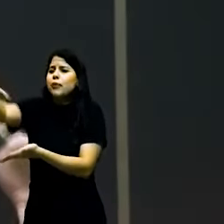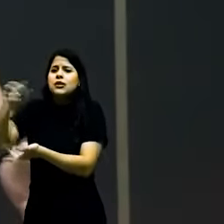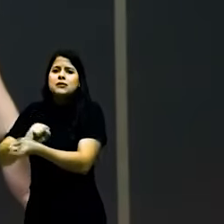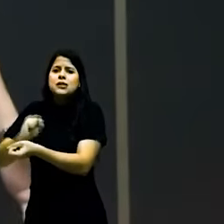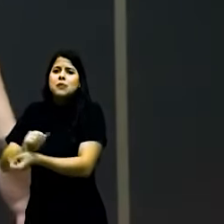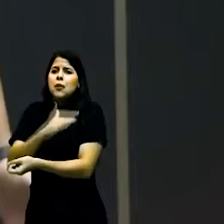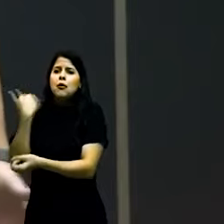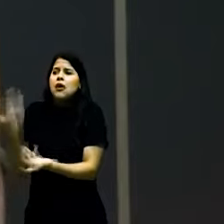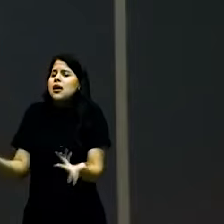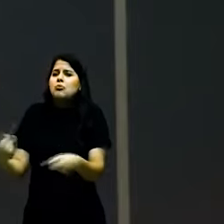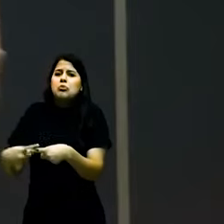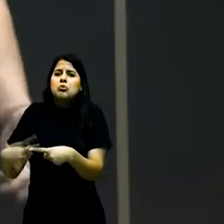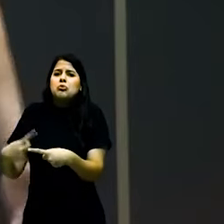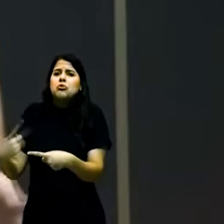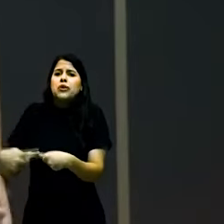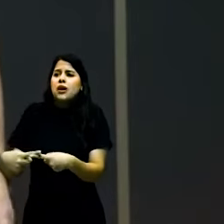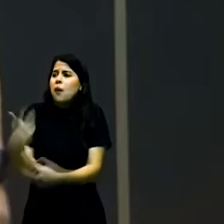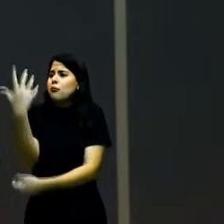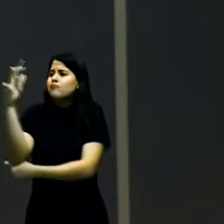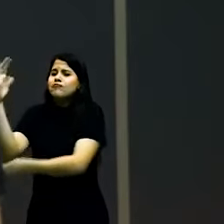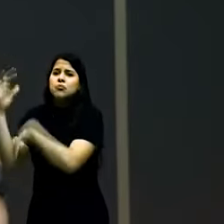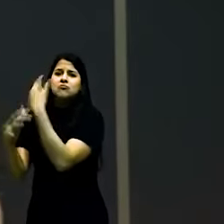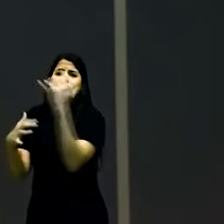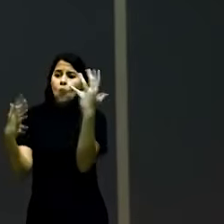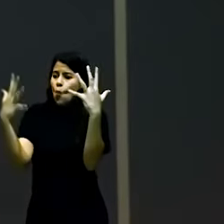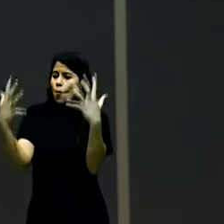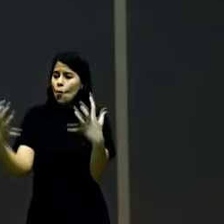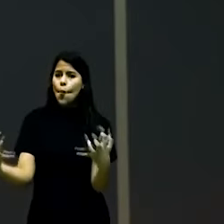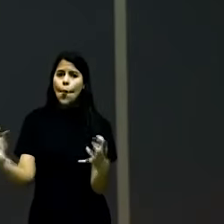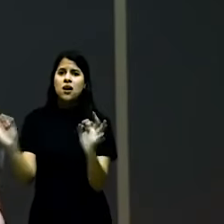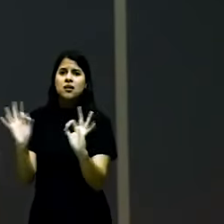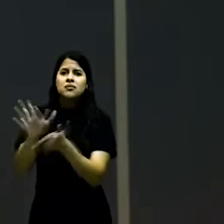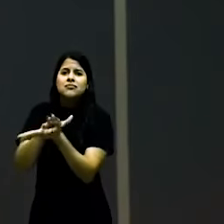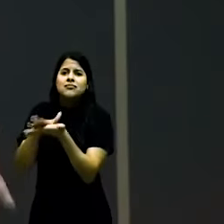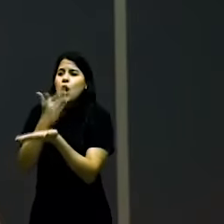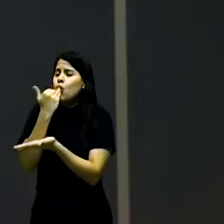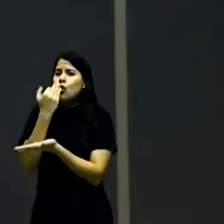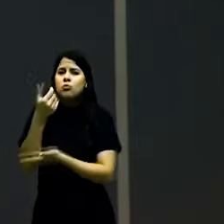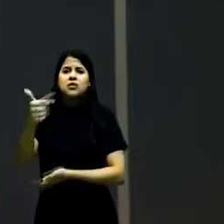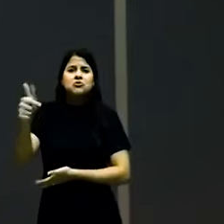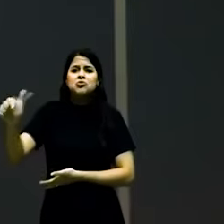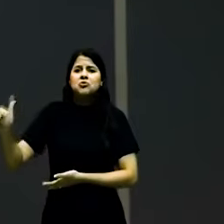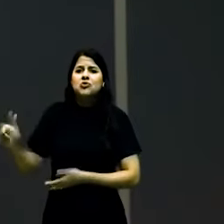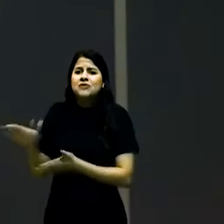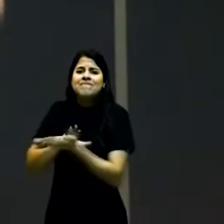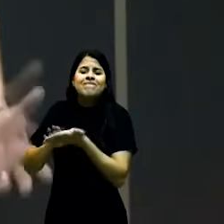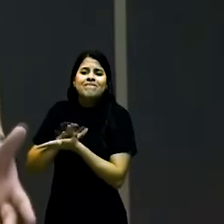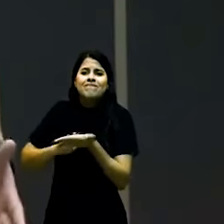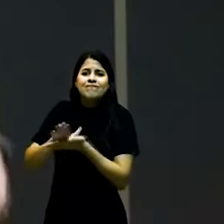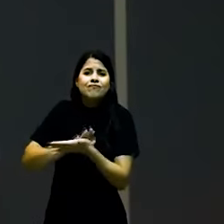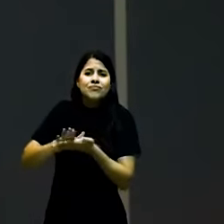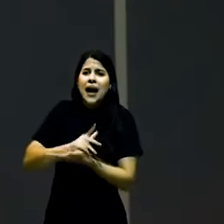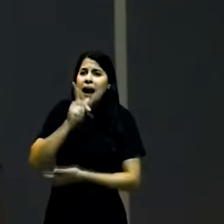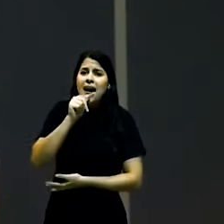a seca tinha invadido toda a região. Não tinha o que comer, não tinha pasto, não tinha nada, não tinha